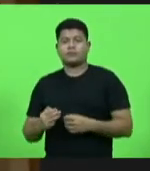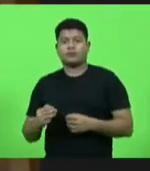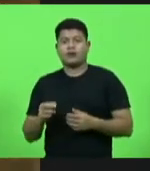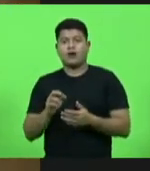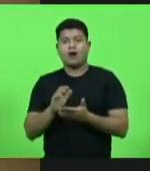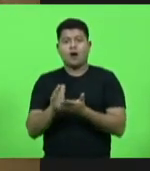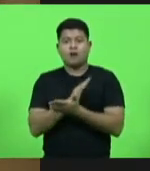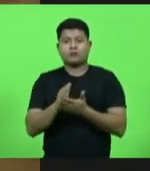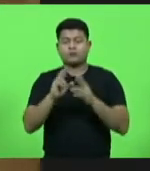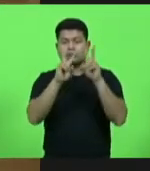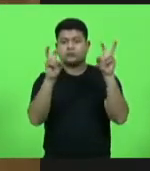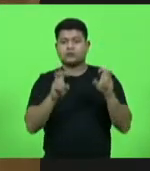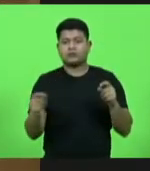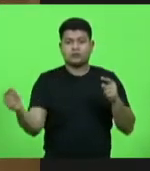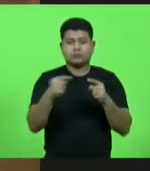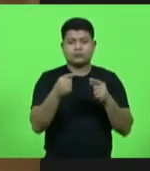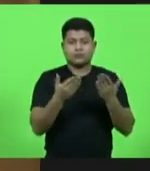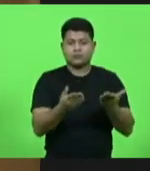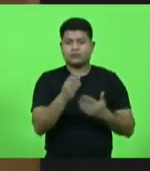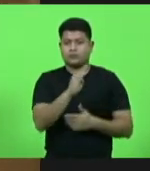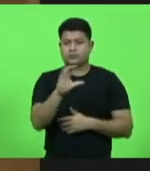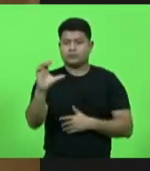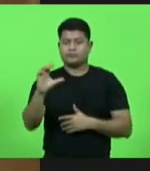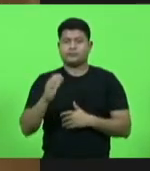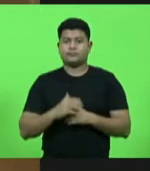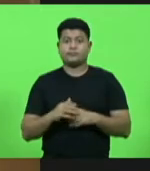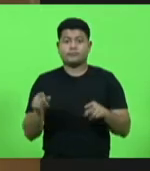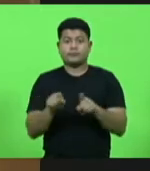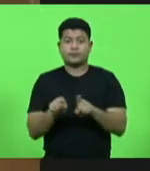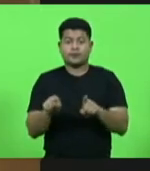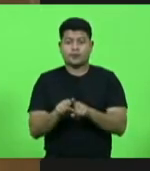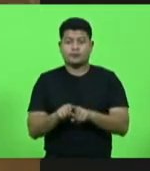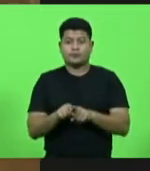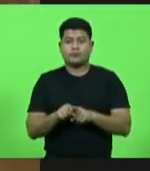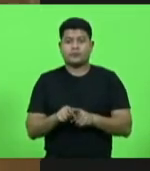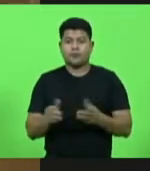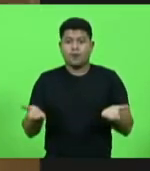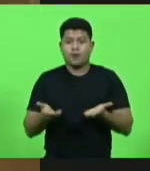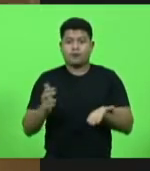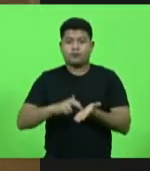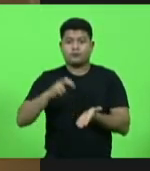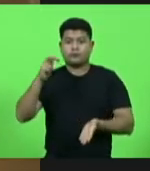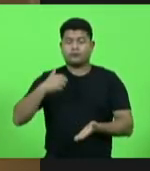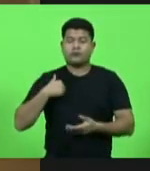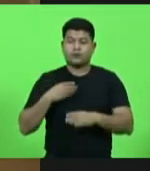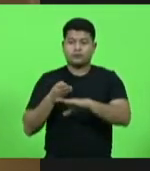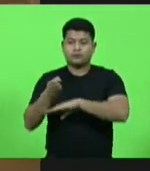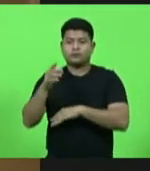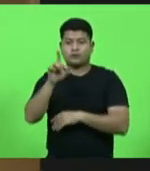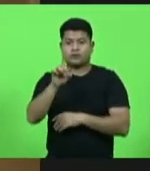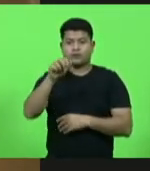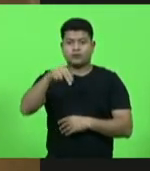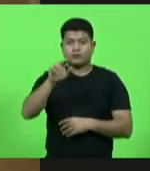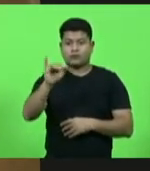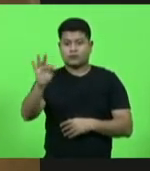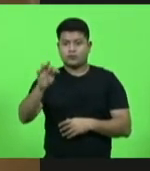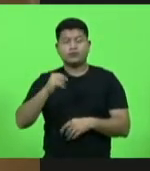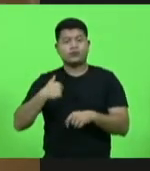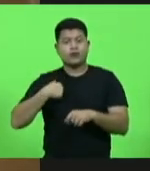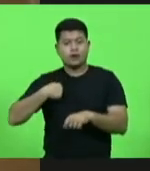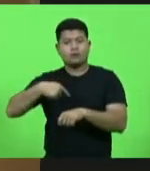Camboriú, senhor presidente. Então, também passei hoje pela manhã no DENIT, onde conversei com